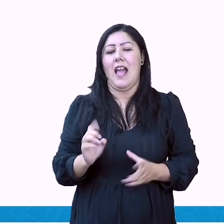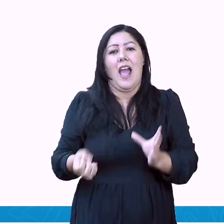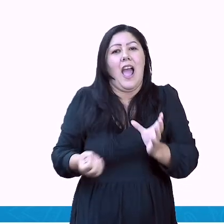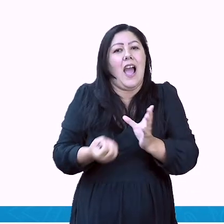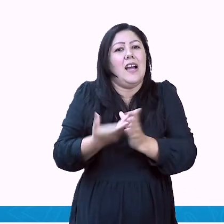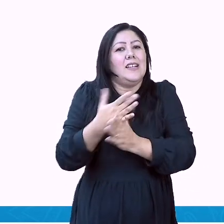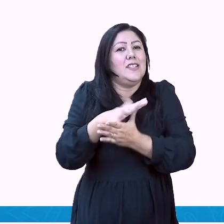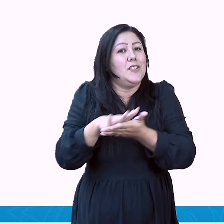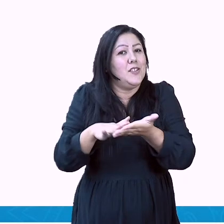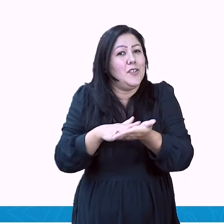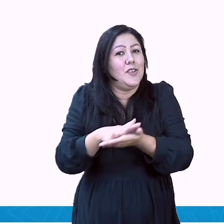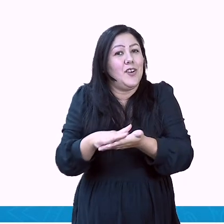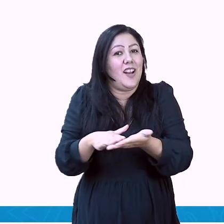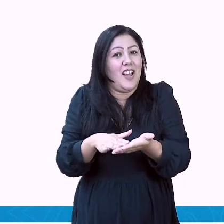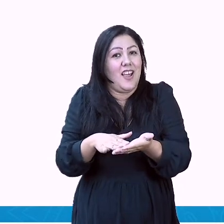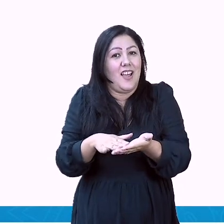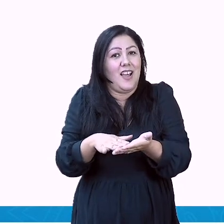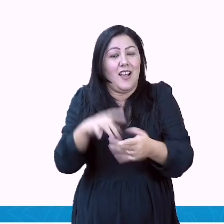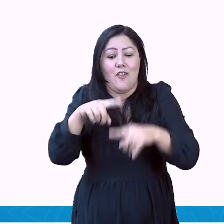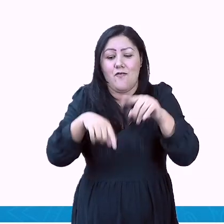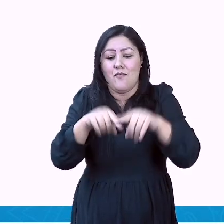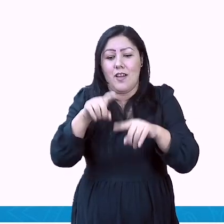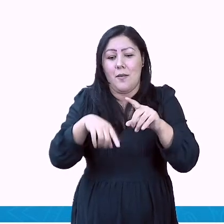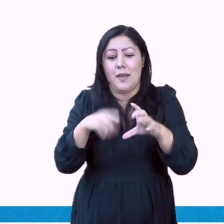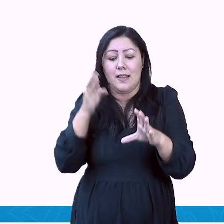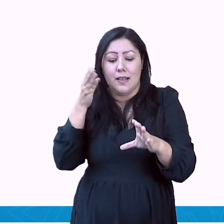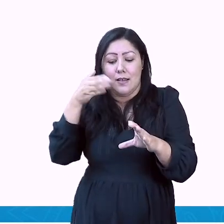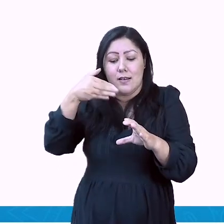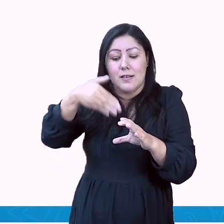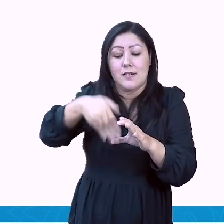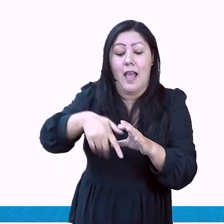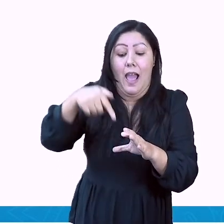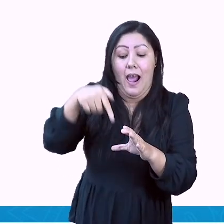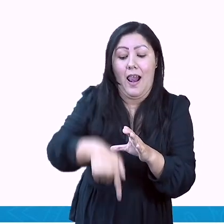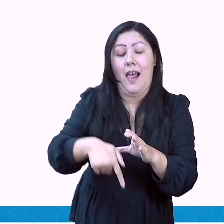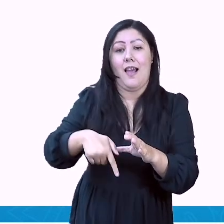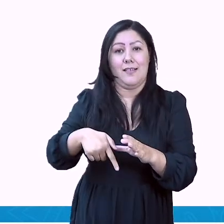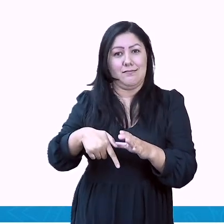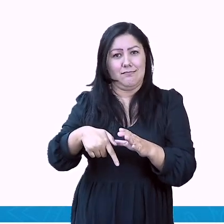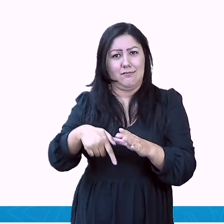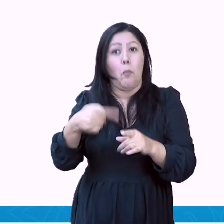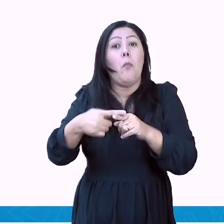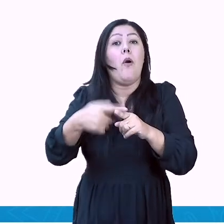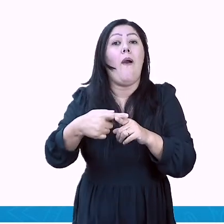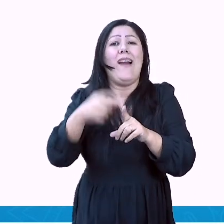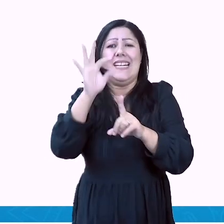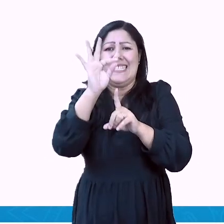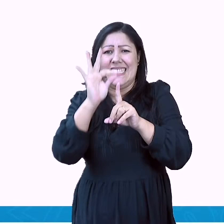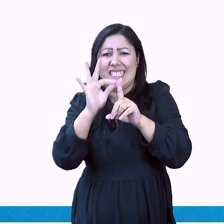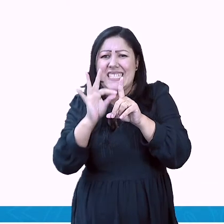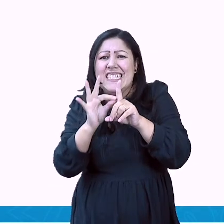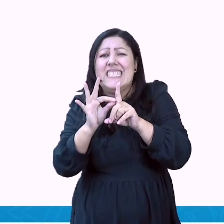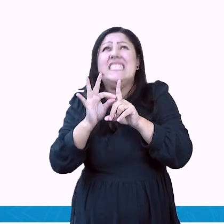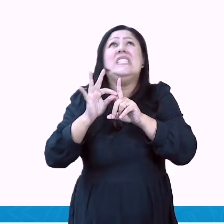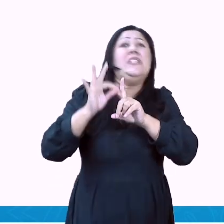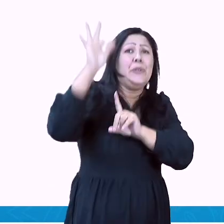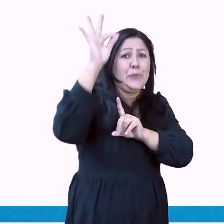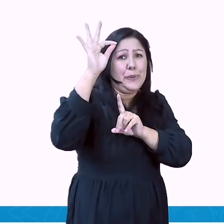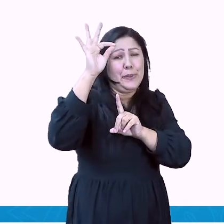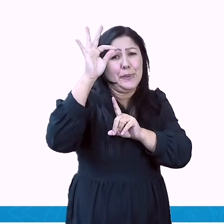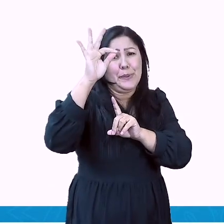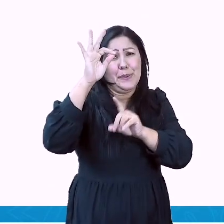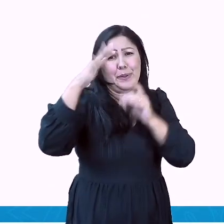instrumento capaz de chegar no manto da Terra. Por quê? Porque as temperaturas são